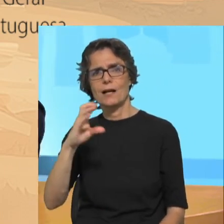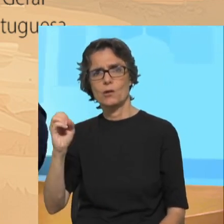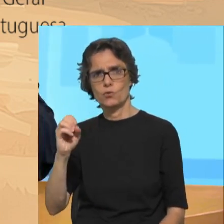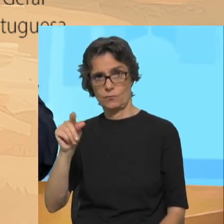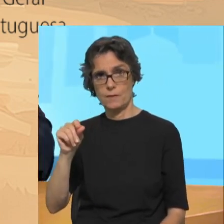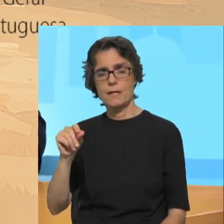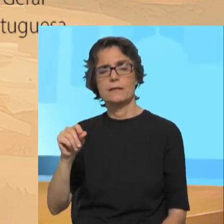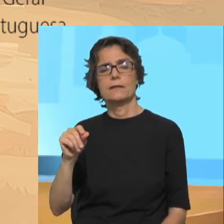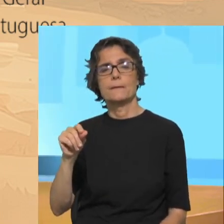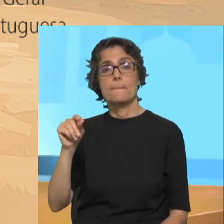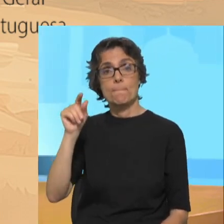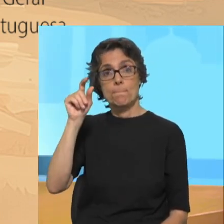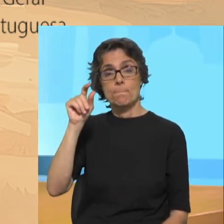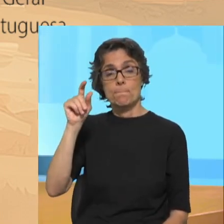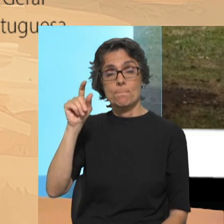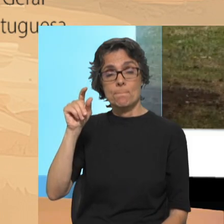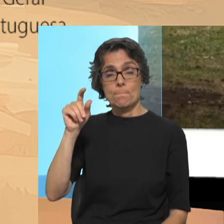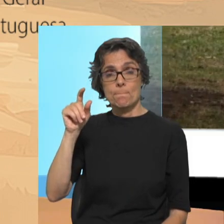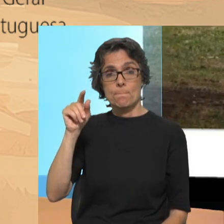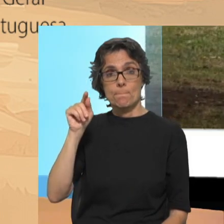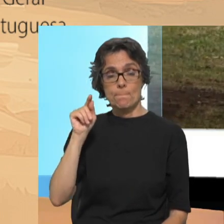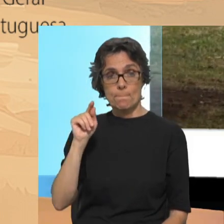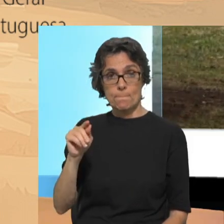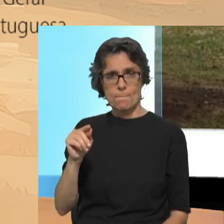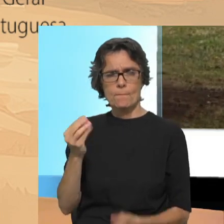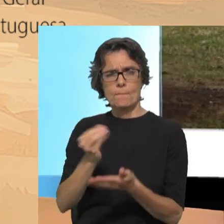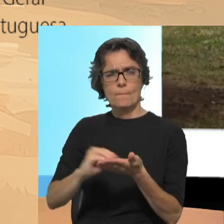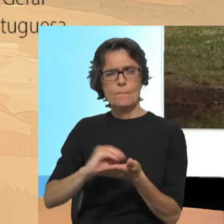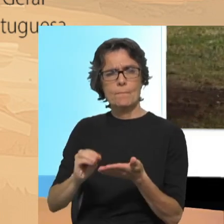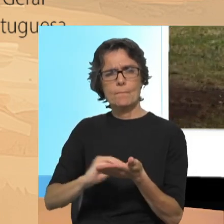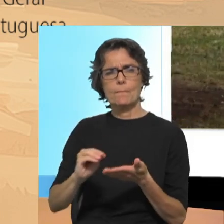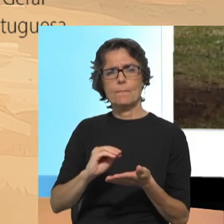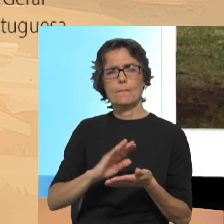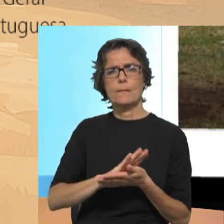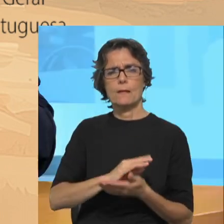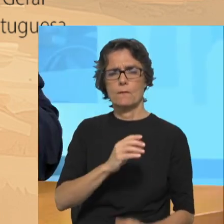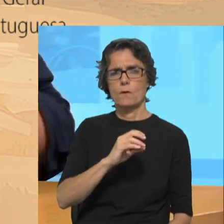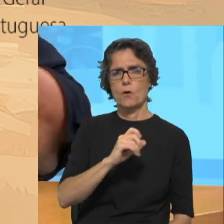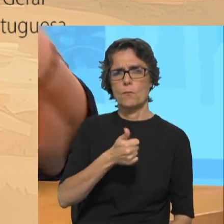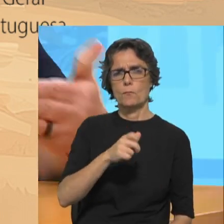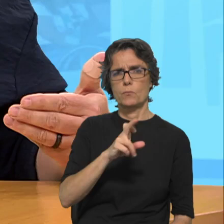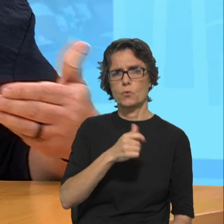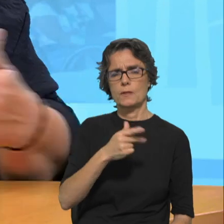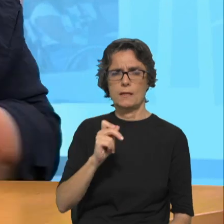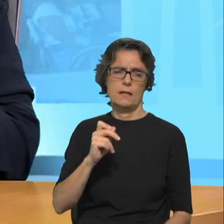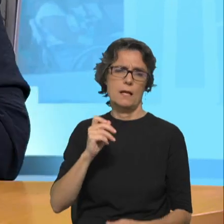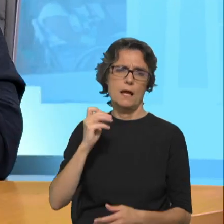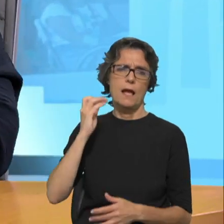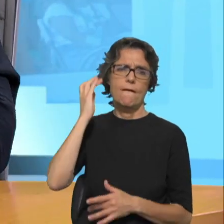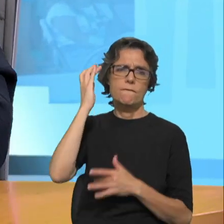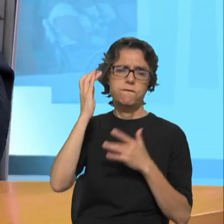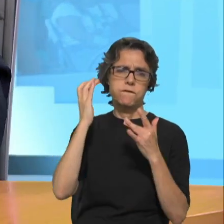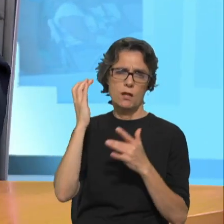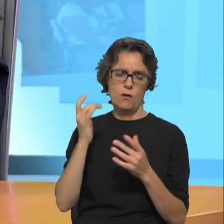a última vez que talvez possamos ter... escreve para a Brutéria, é filósofo, músico, poesia. Sim. É uma